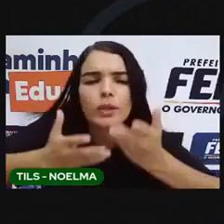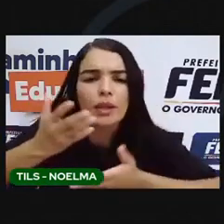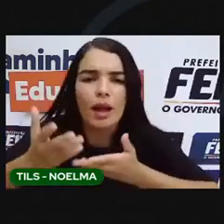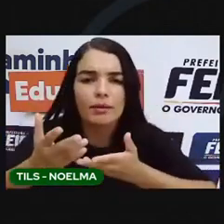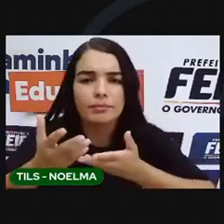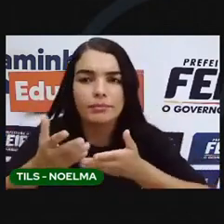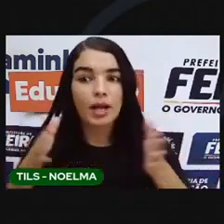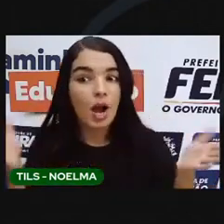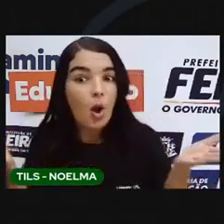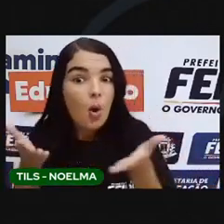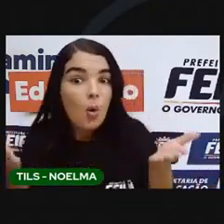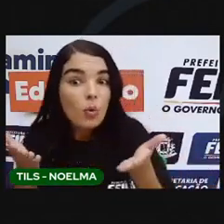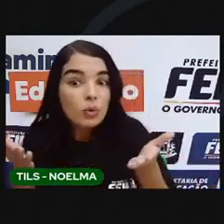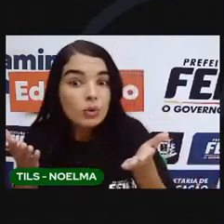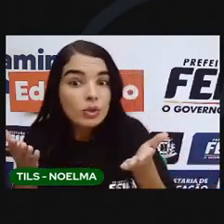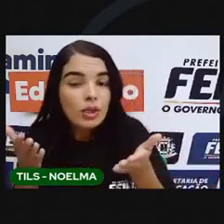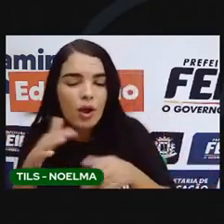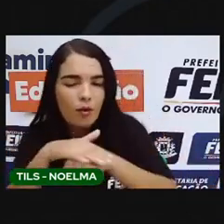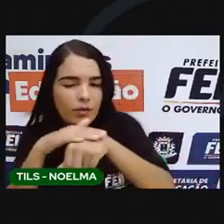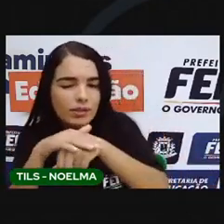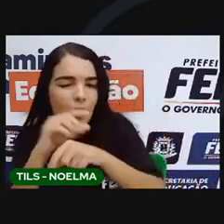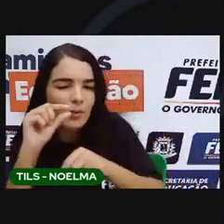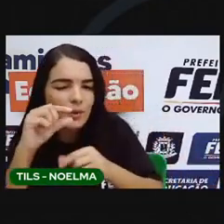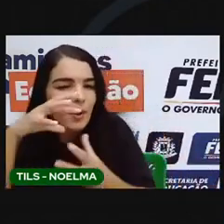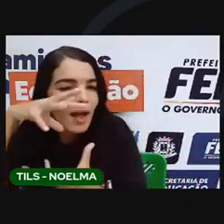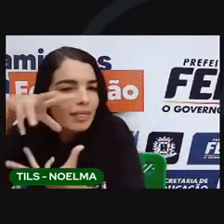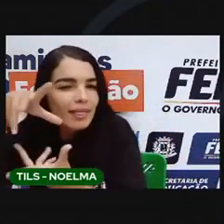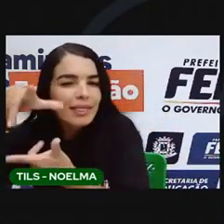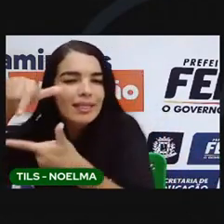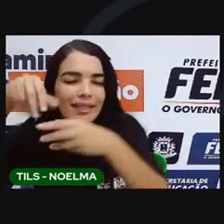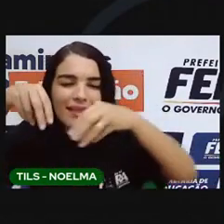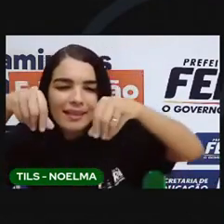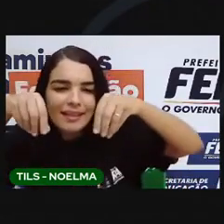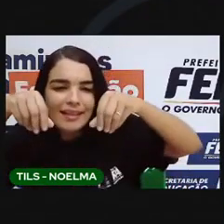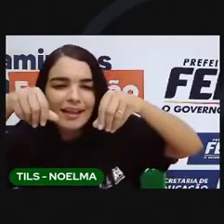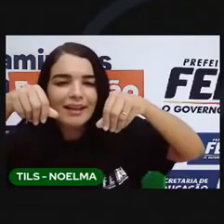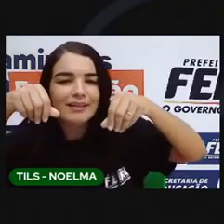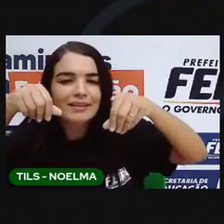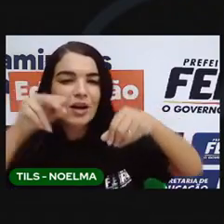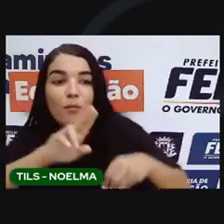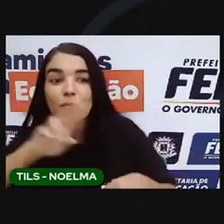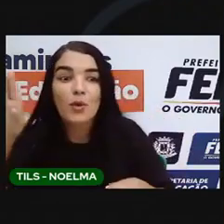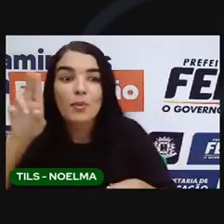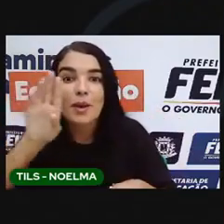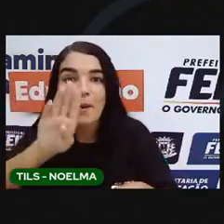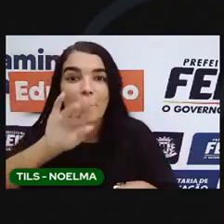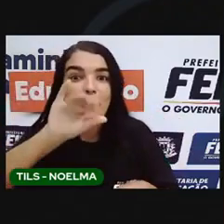Hoje nós vamos conversar um pouquinho mais sobre ela. Vamos conversar sobre os biomas.